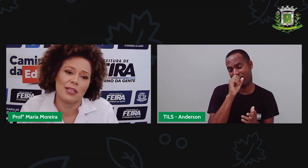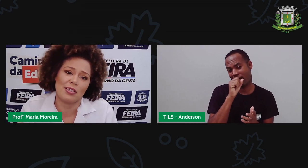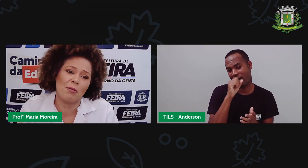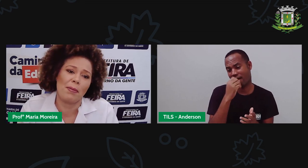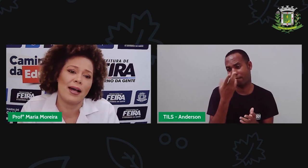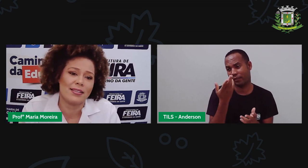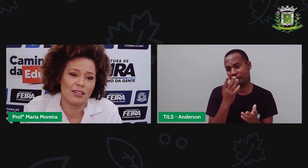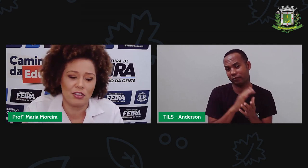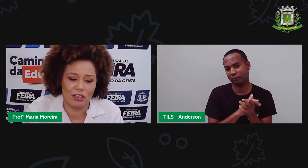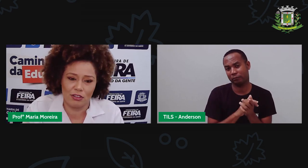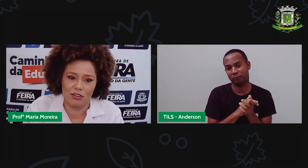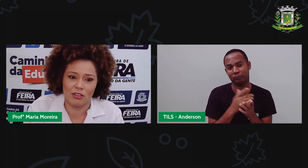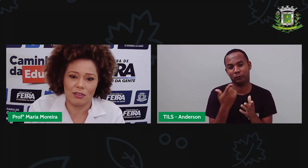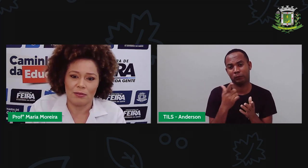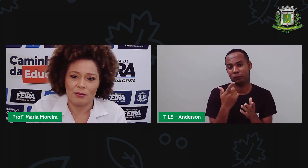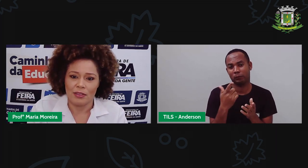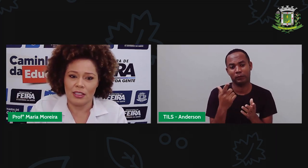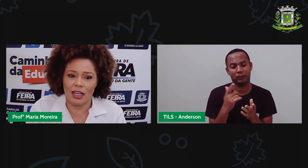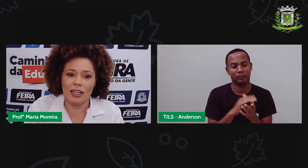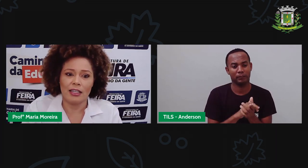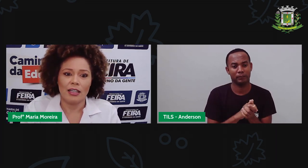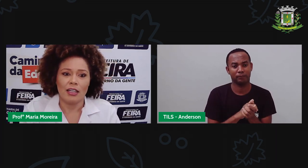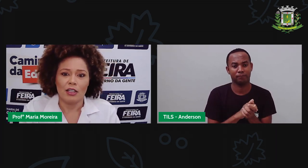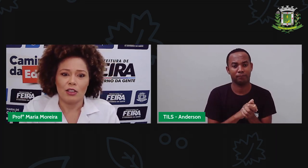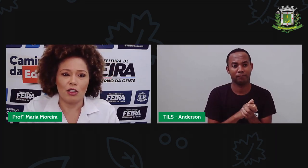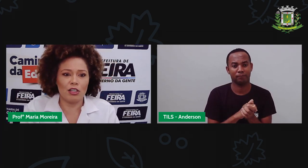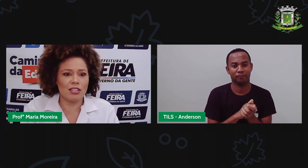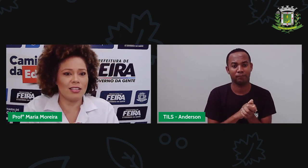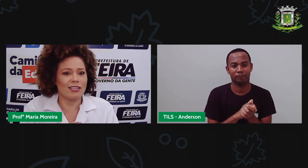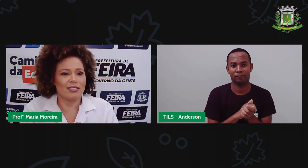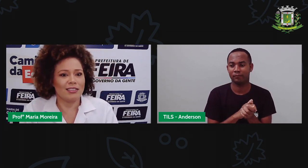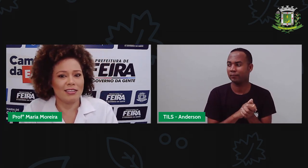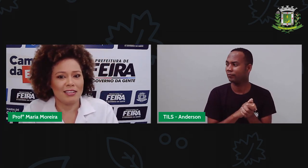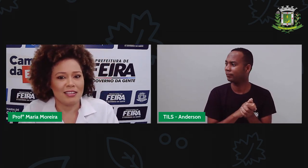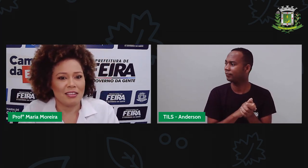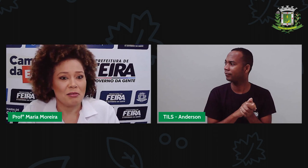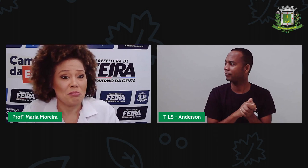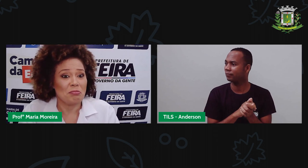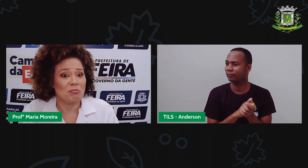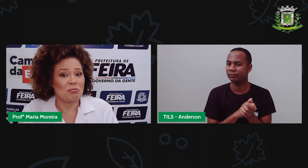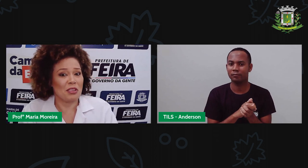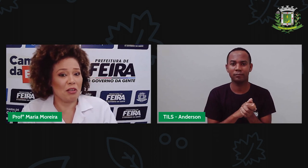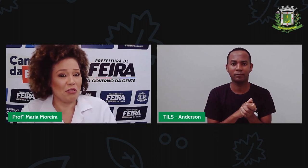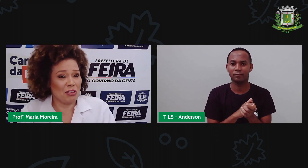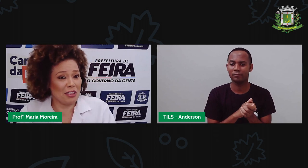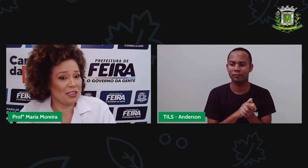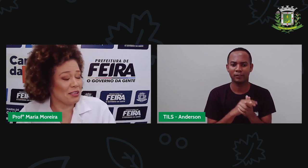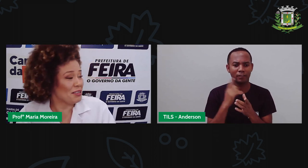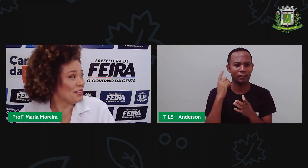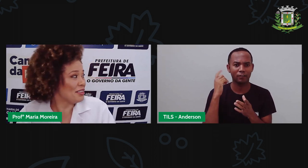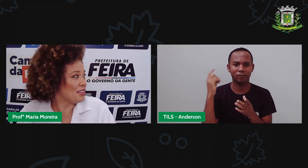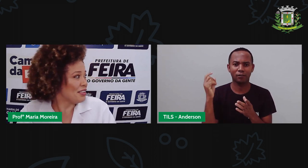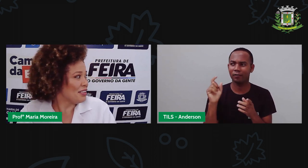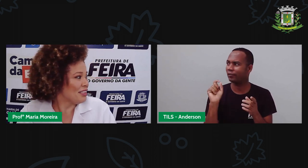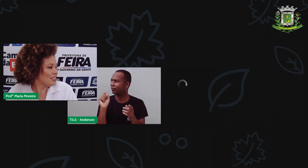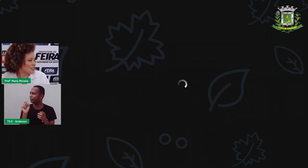sábado, Anderson, não passa, gente, né? Nossa! Você tá ouvindo, Anderson?